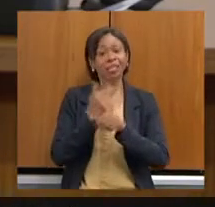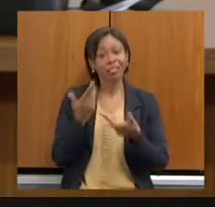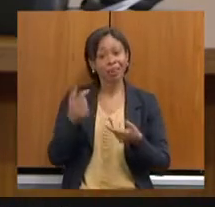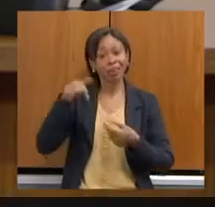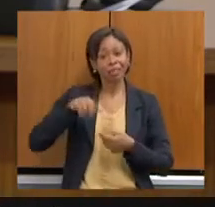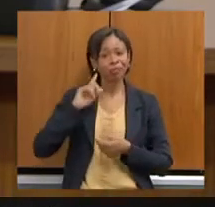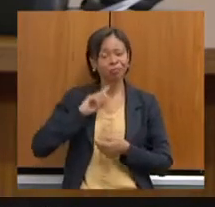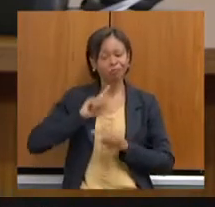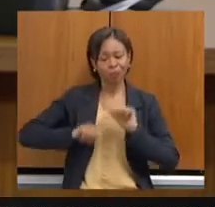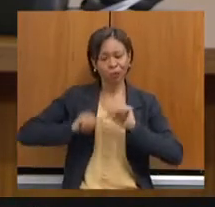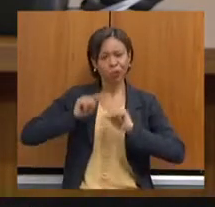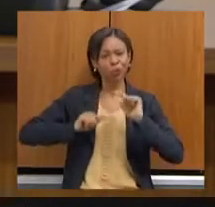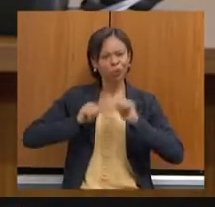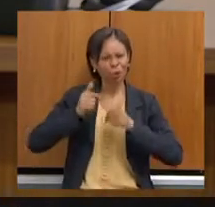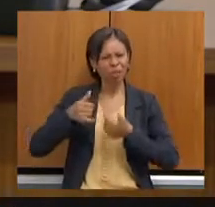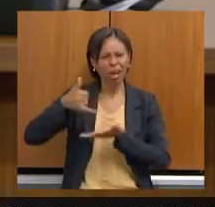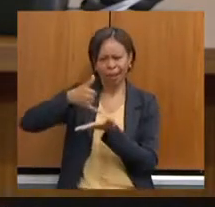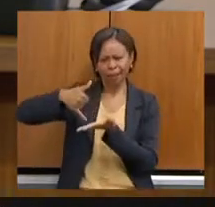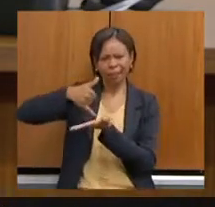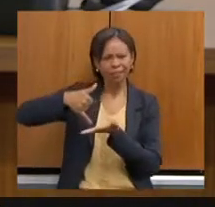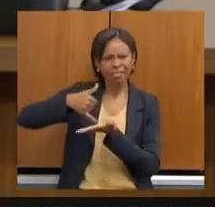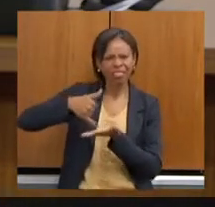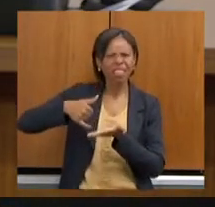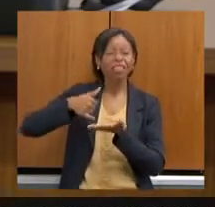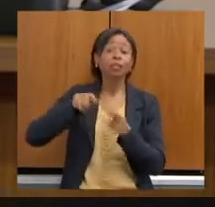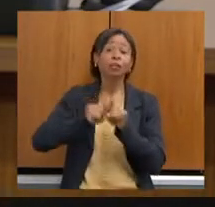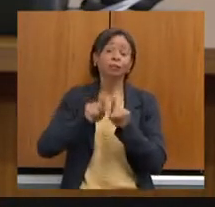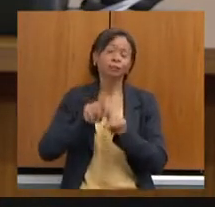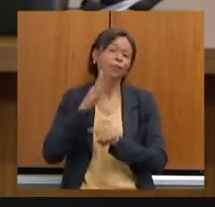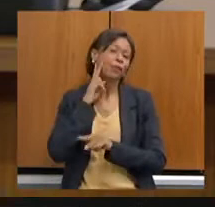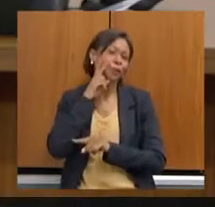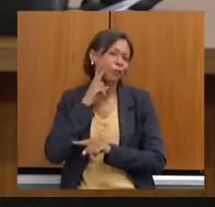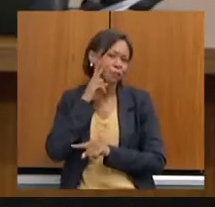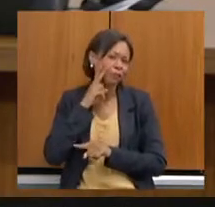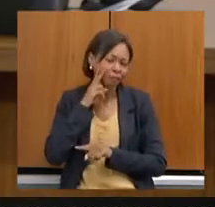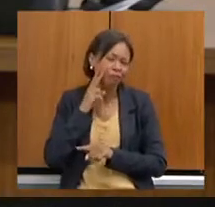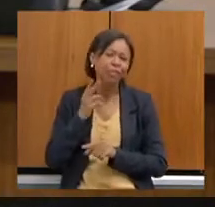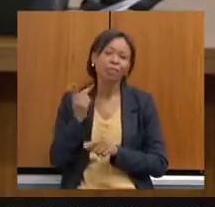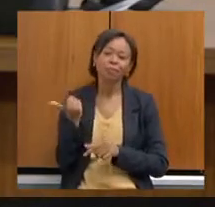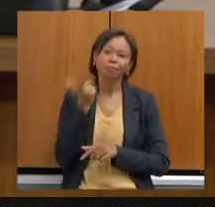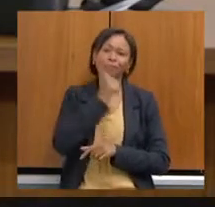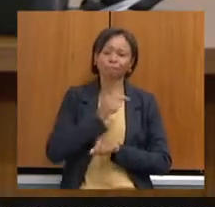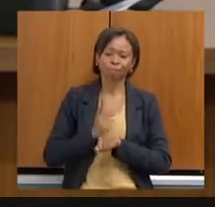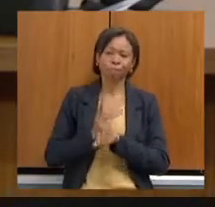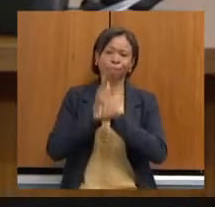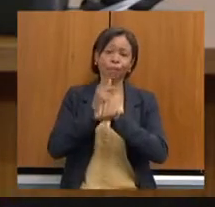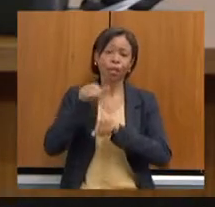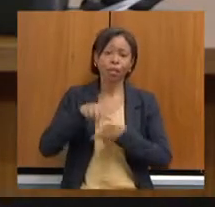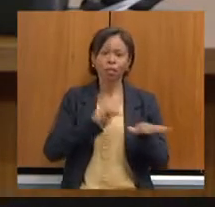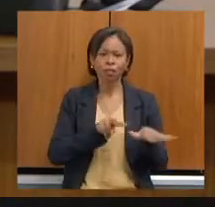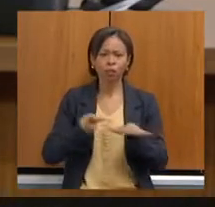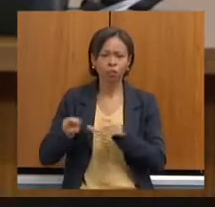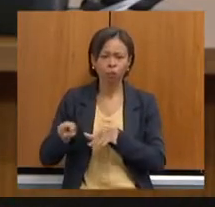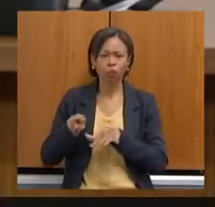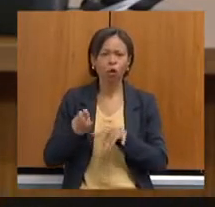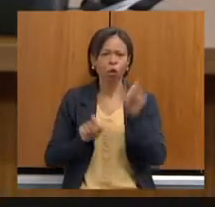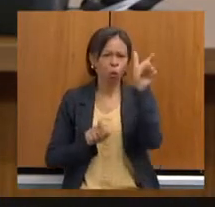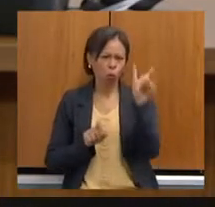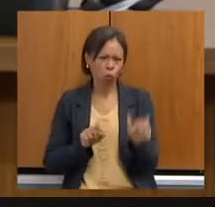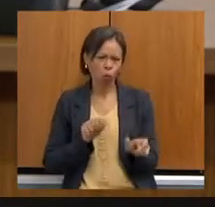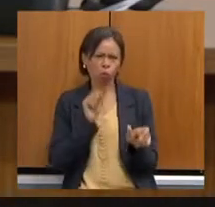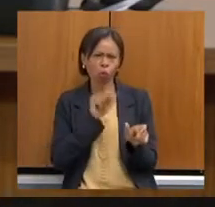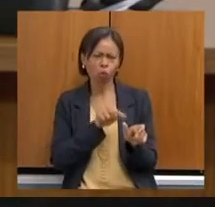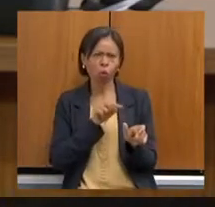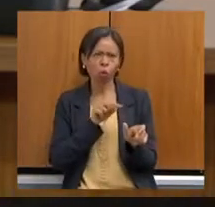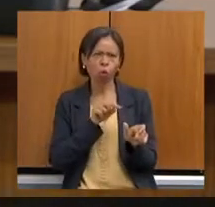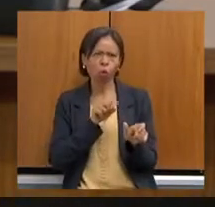Gerais como os azeites e os vinhos também essa semana com um produtor que é Apesar